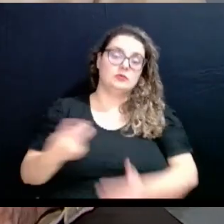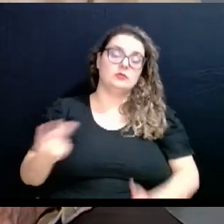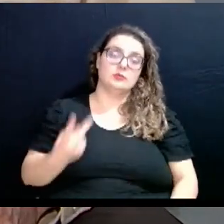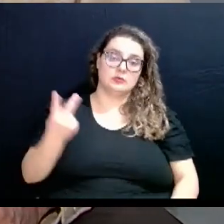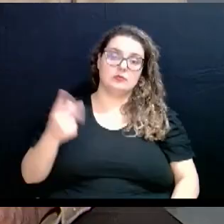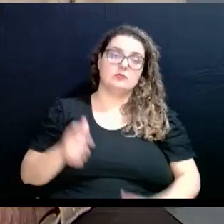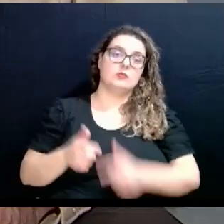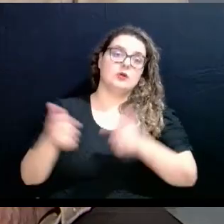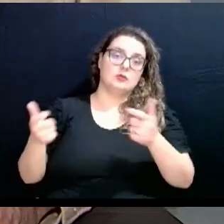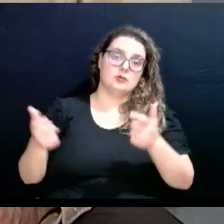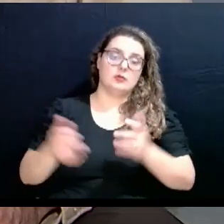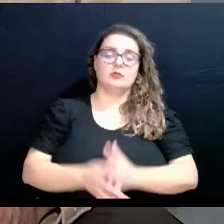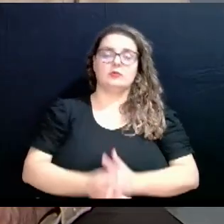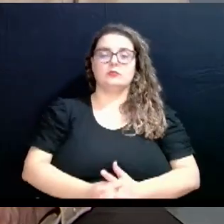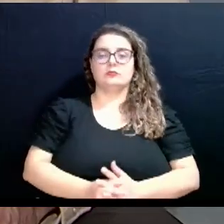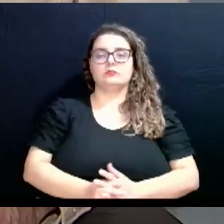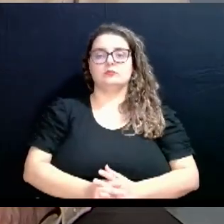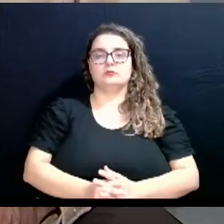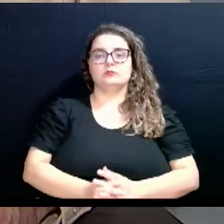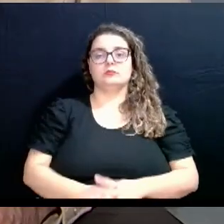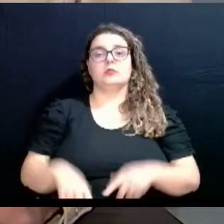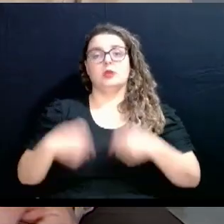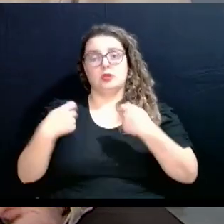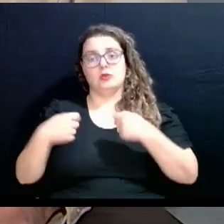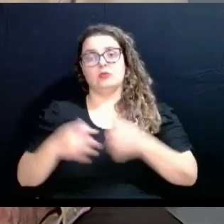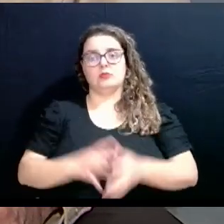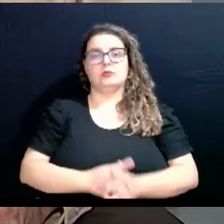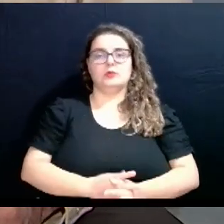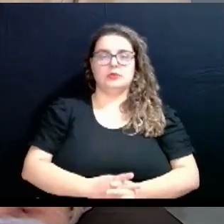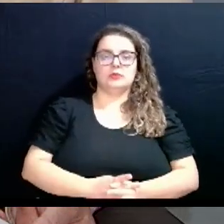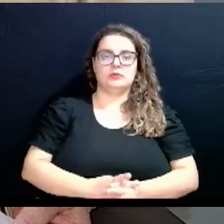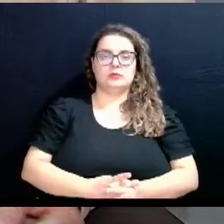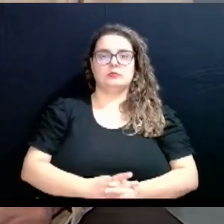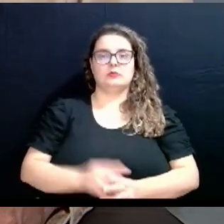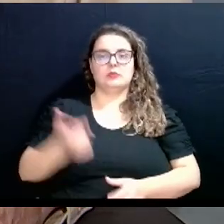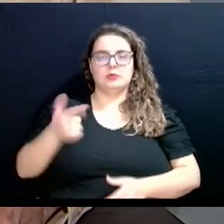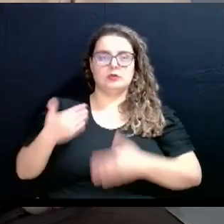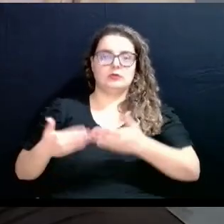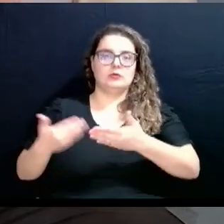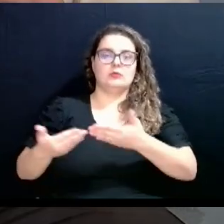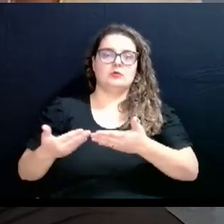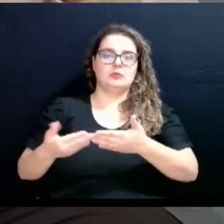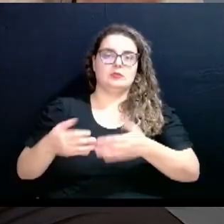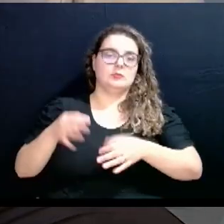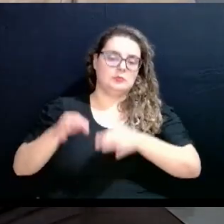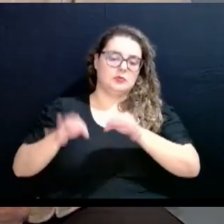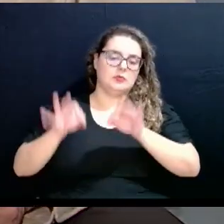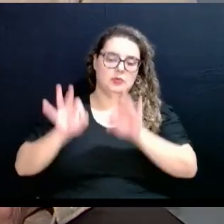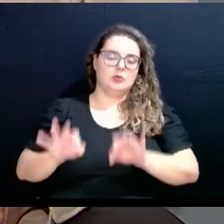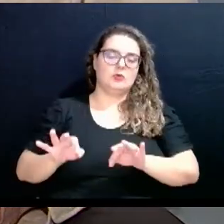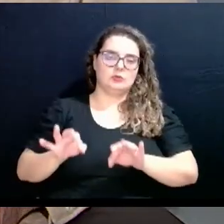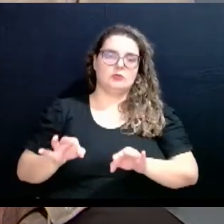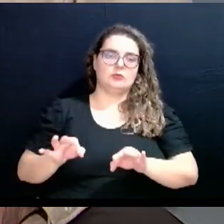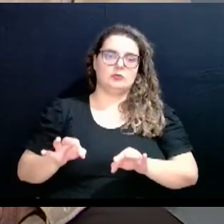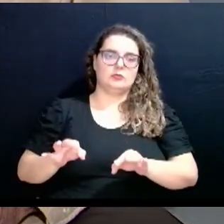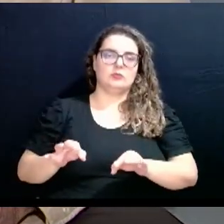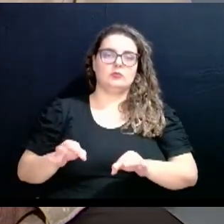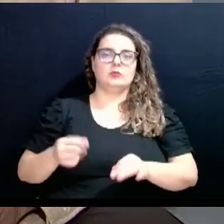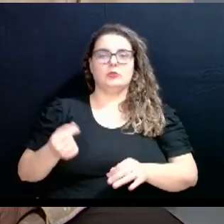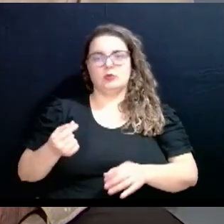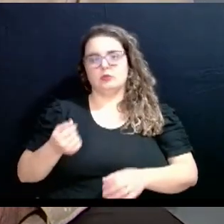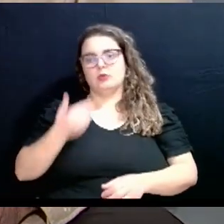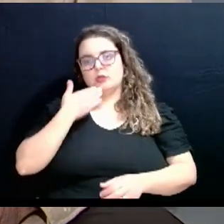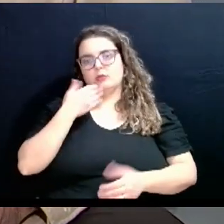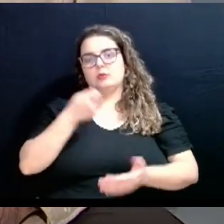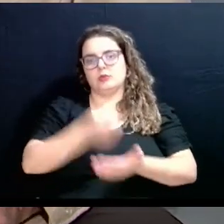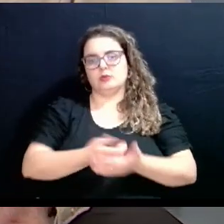estar pagando um valor maior. E aí ela precisa, ou para se manter uma justiça do preço que está